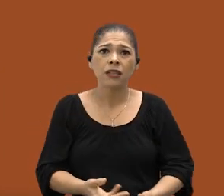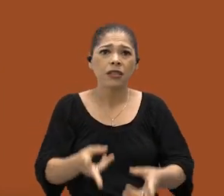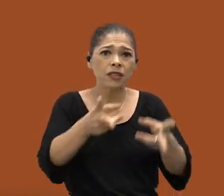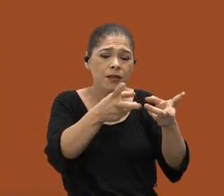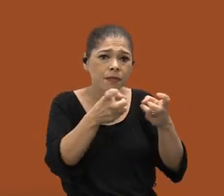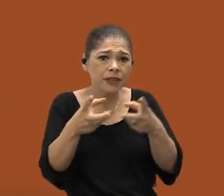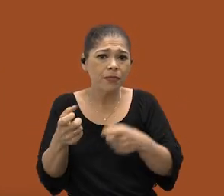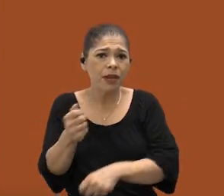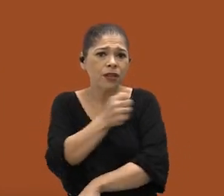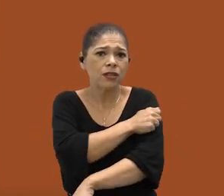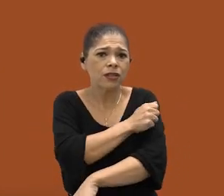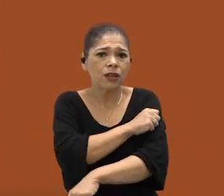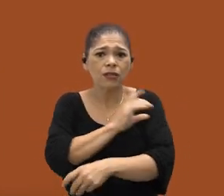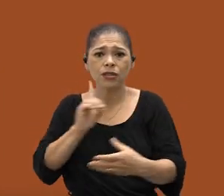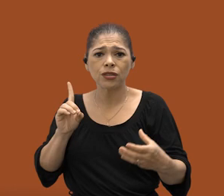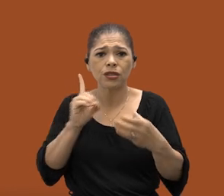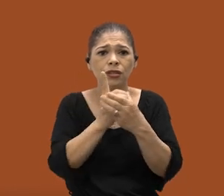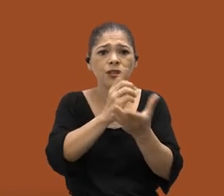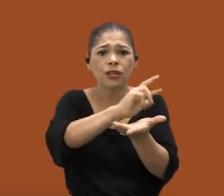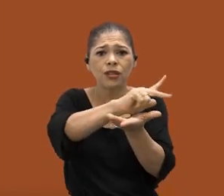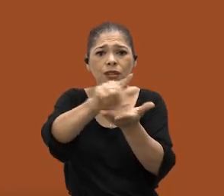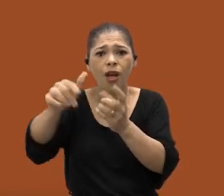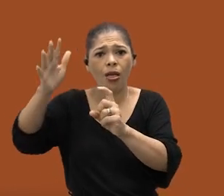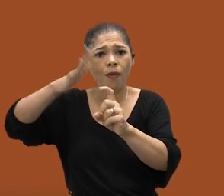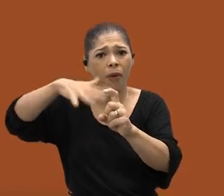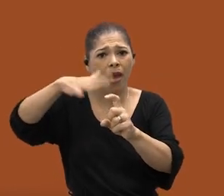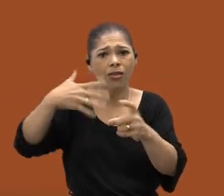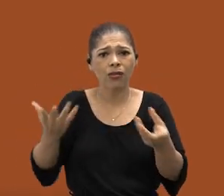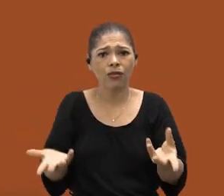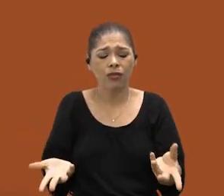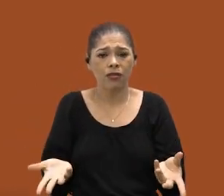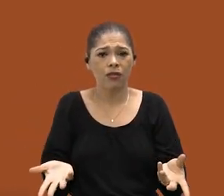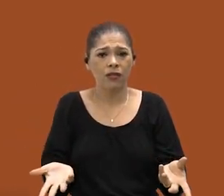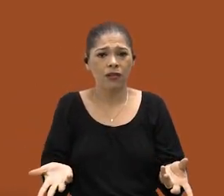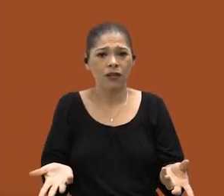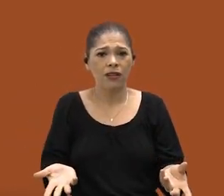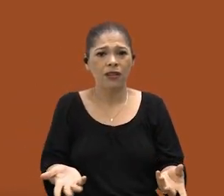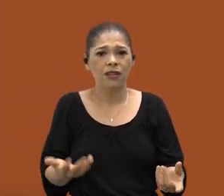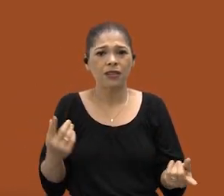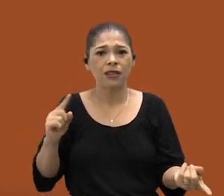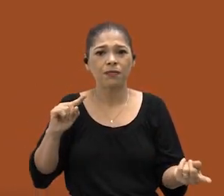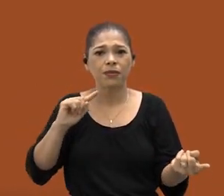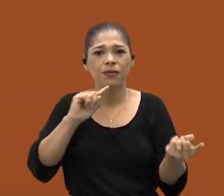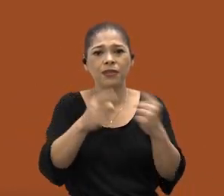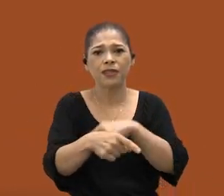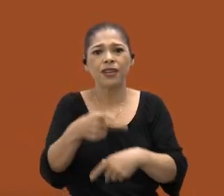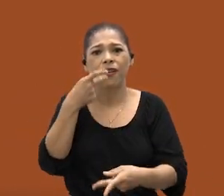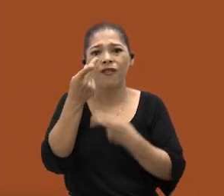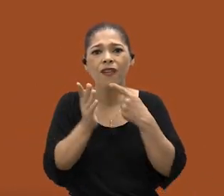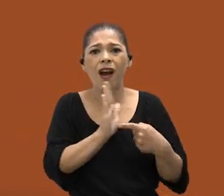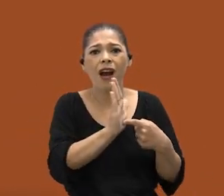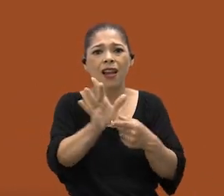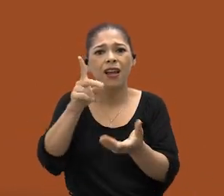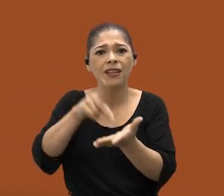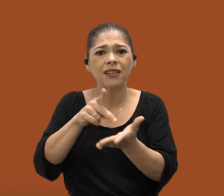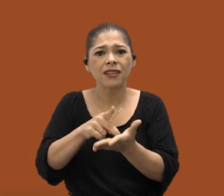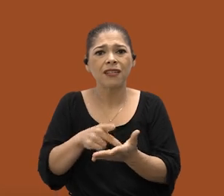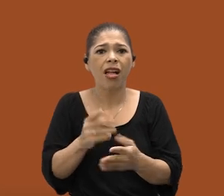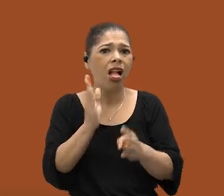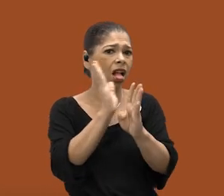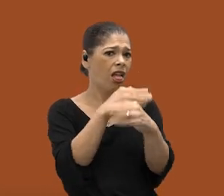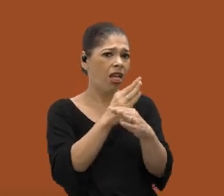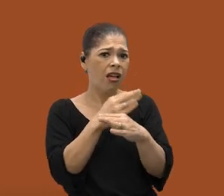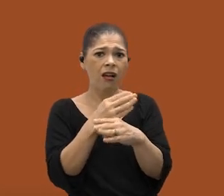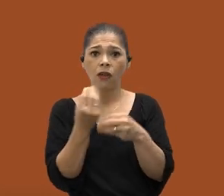perceber que nossos alunos estão inserido em diversos mitos mitos que não transgridem a realidade é um sentido de desalienação